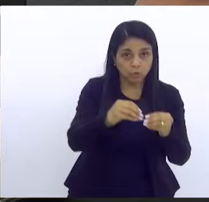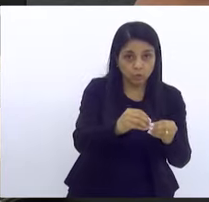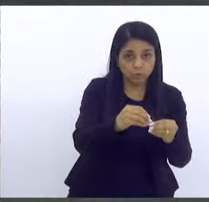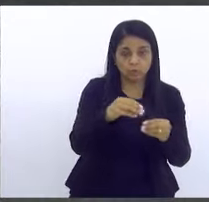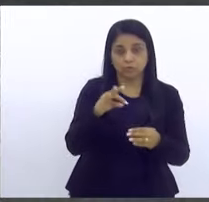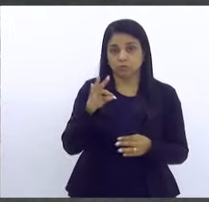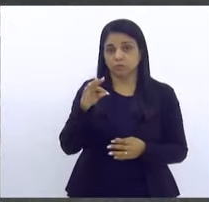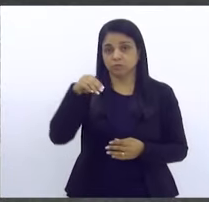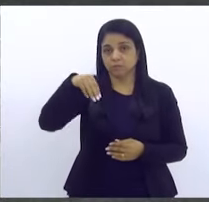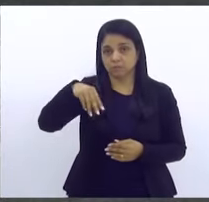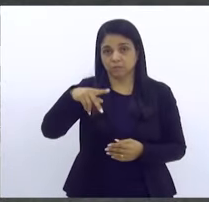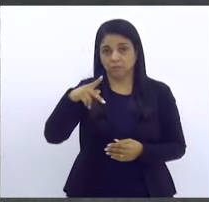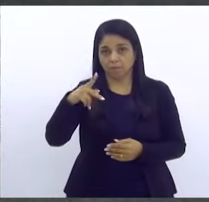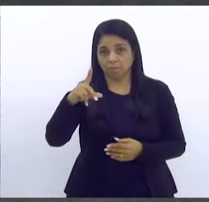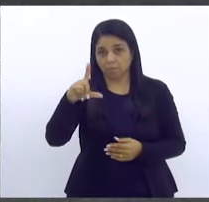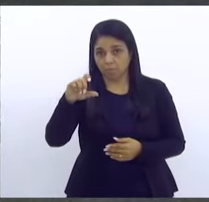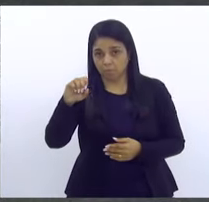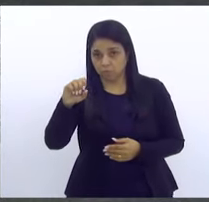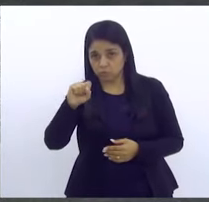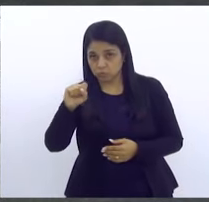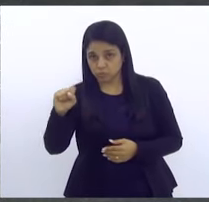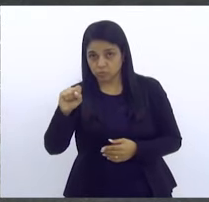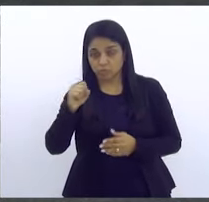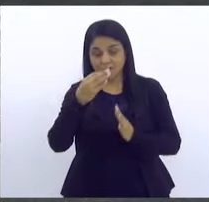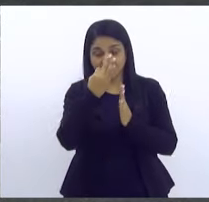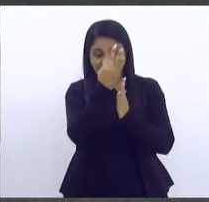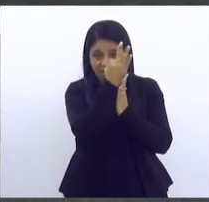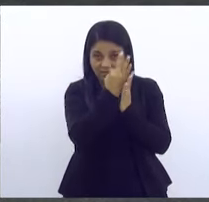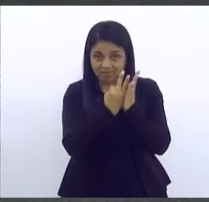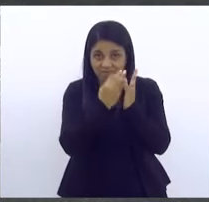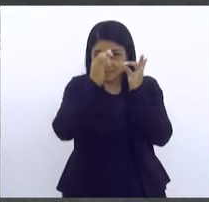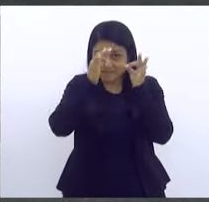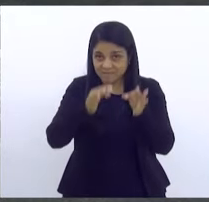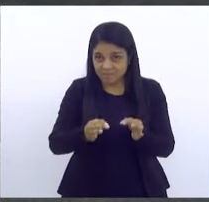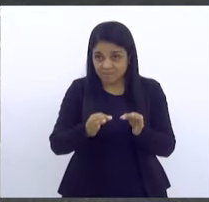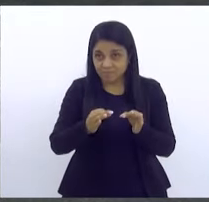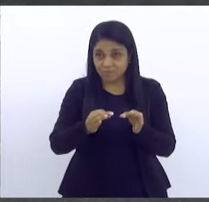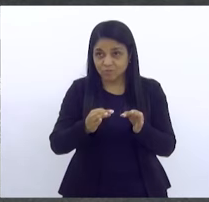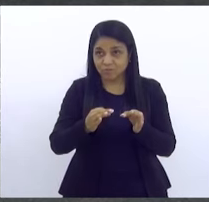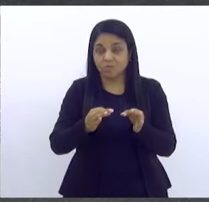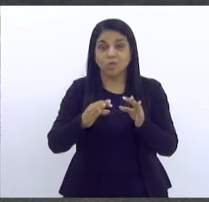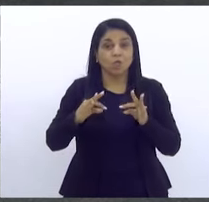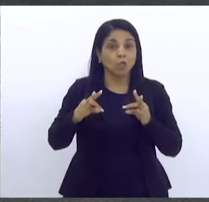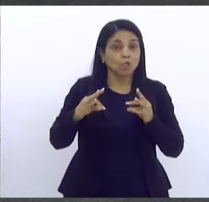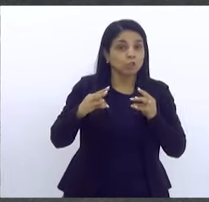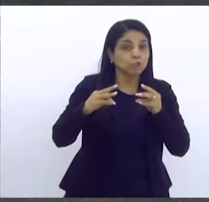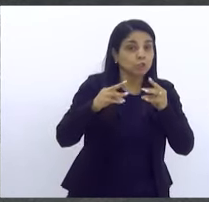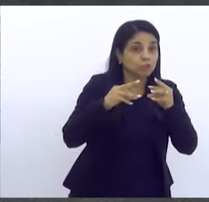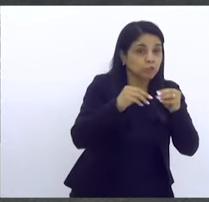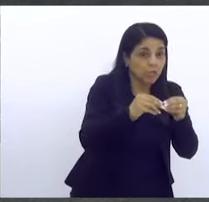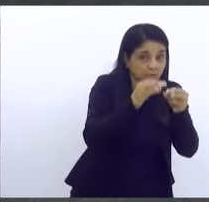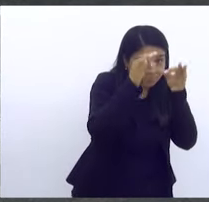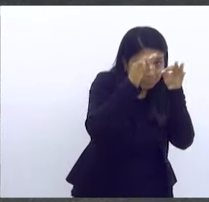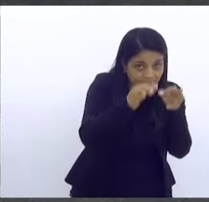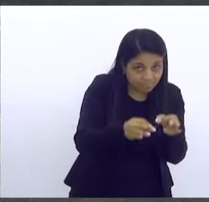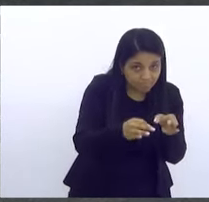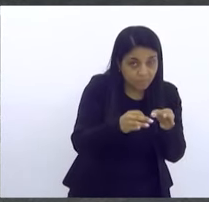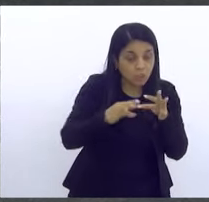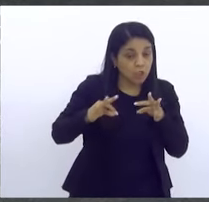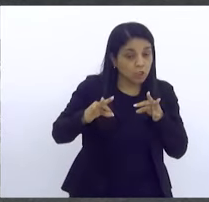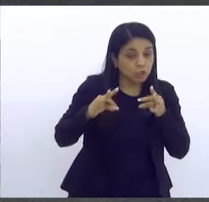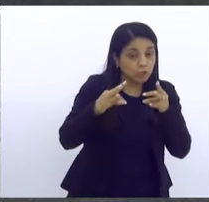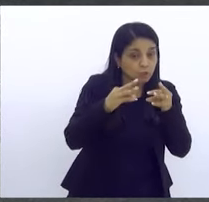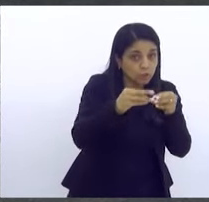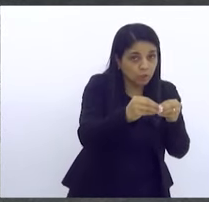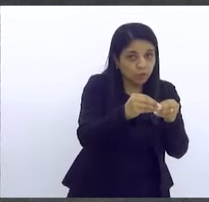Tinha que estar, na verdade, a redação correta seria todos os templos religiosos. Não